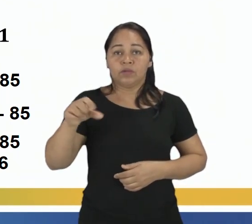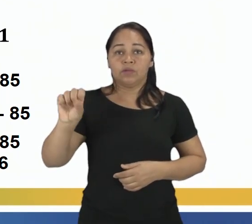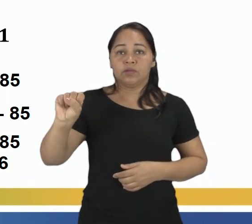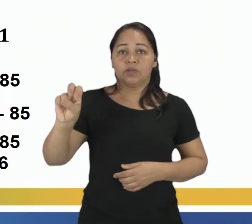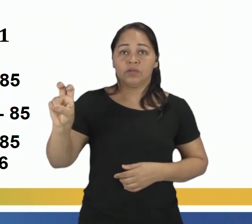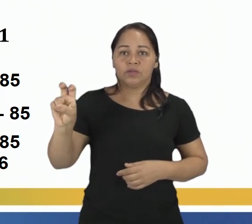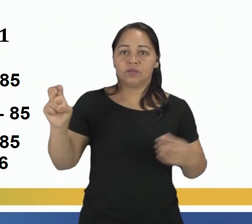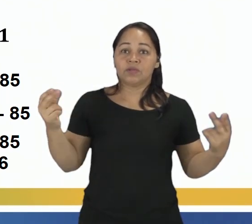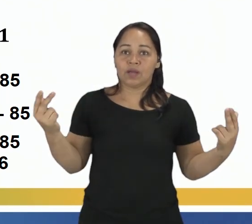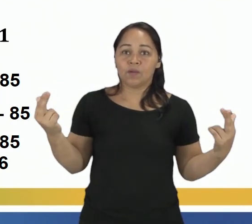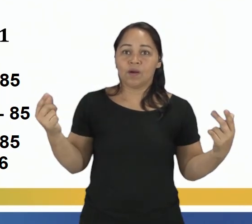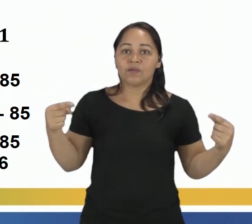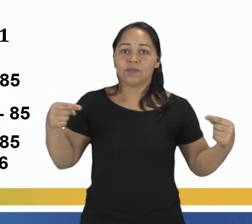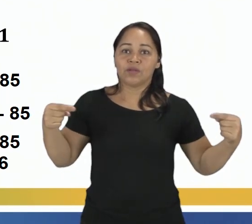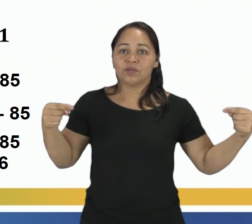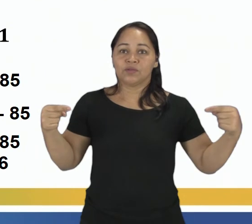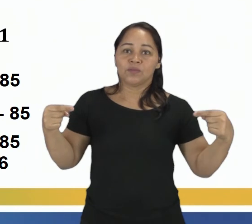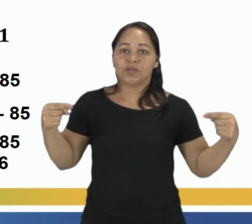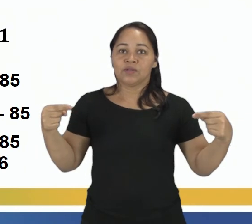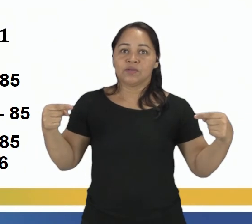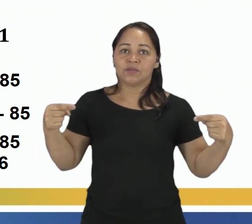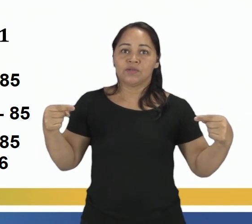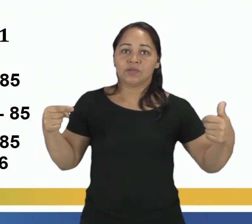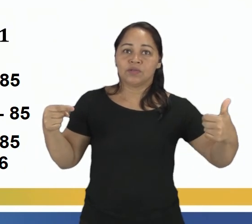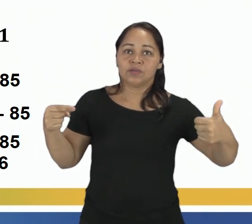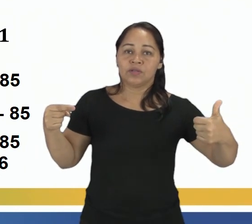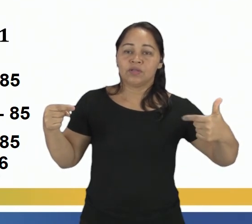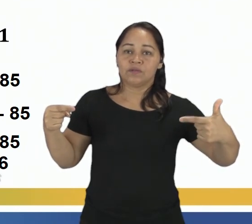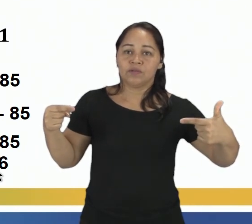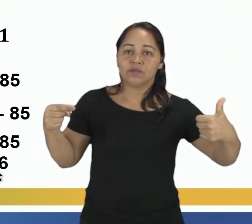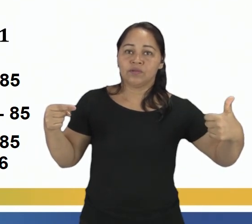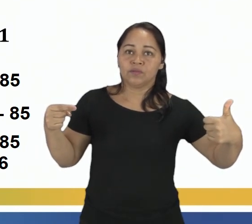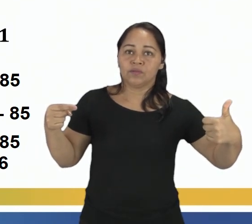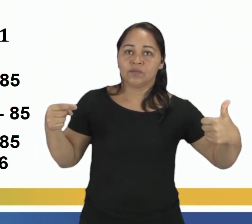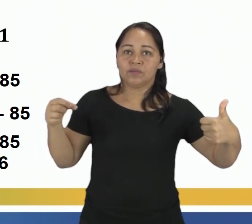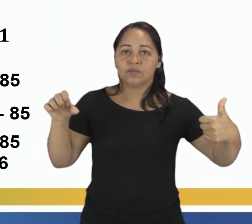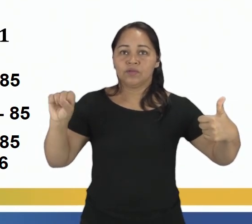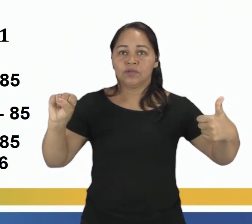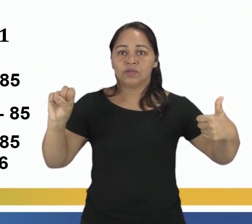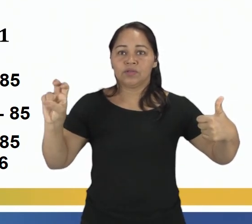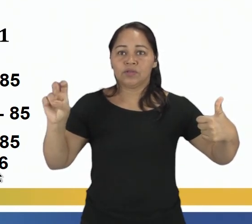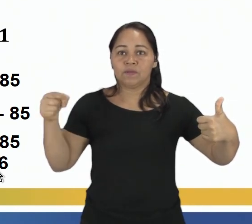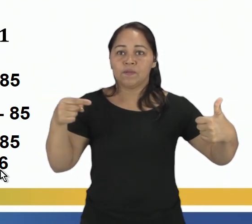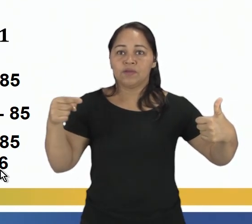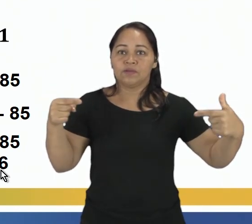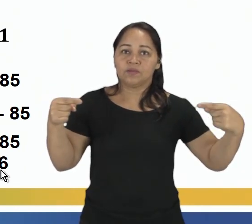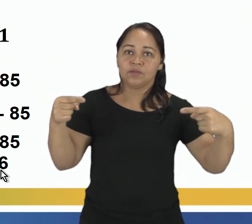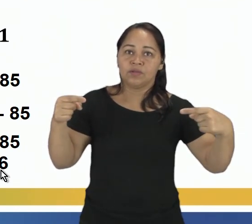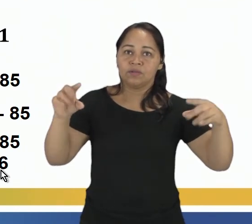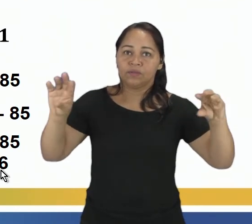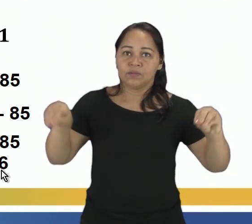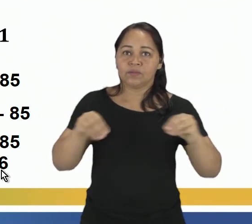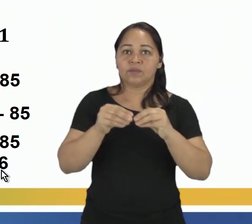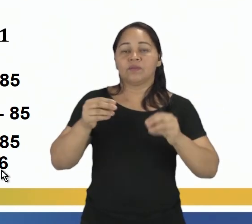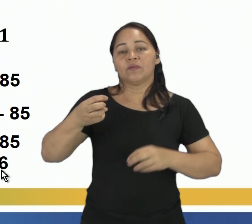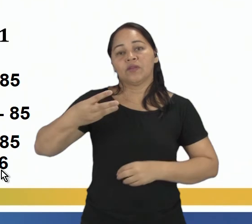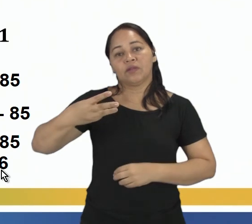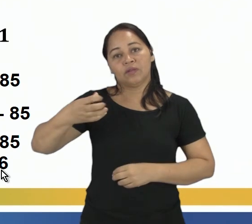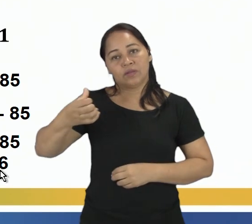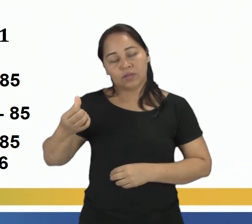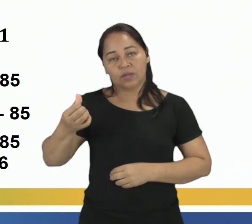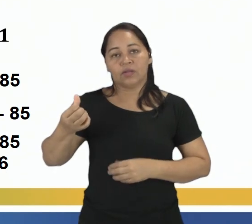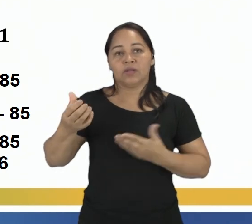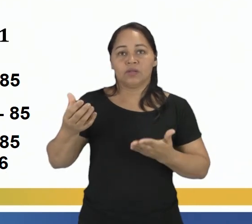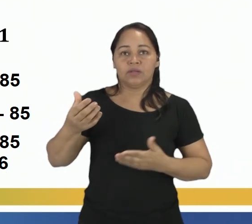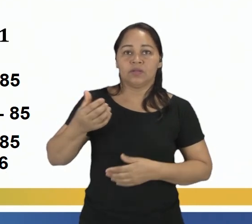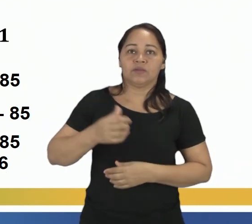iguais, soma e repete o sinal. Então eu tenho menos 206. Ou seja, essa diferença é igual a 36. Se essa